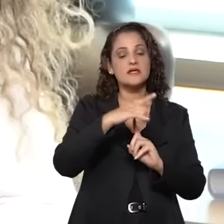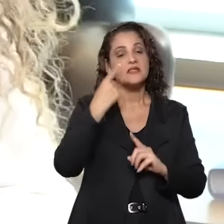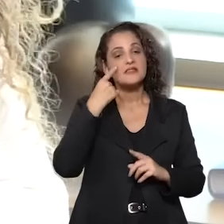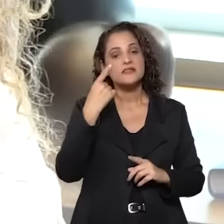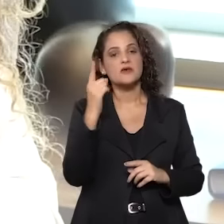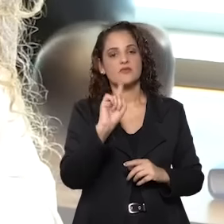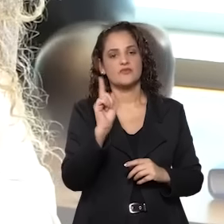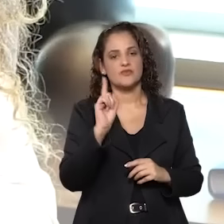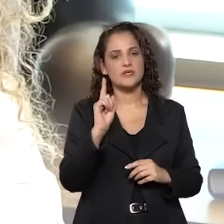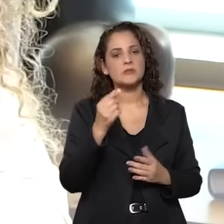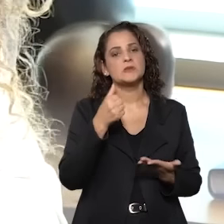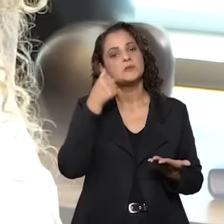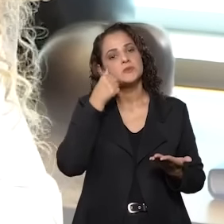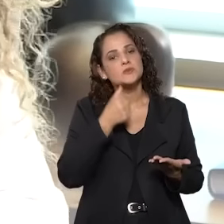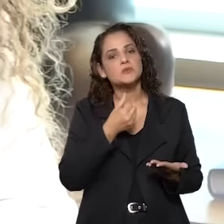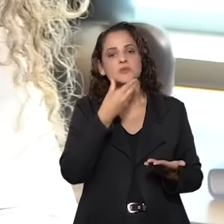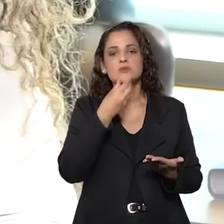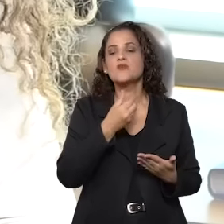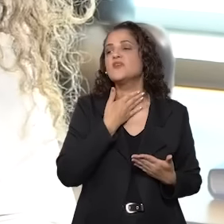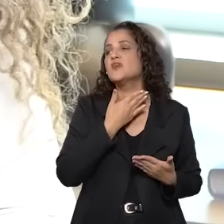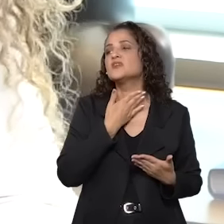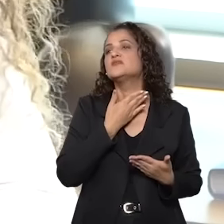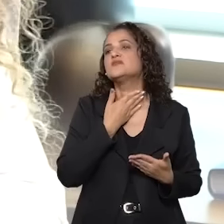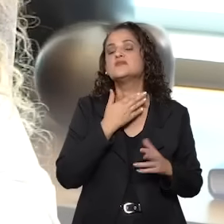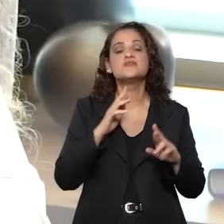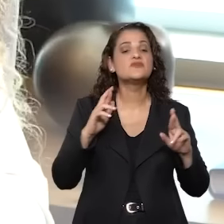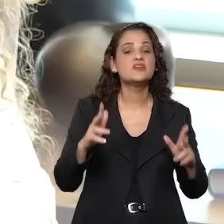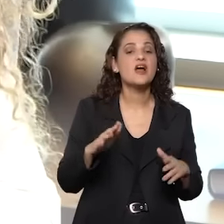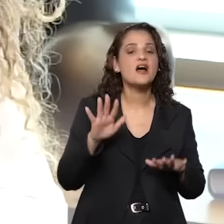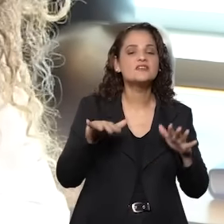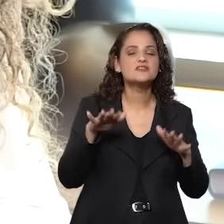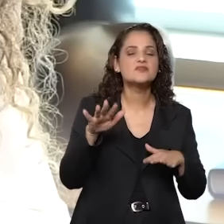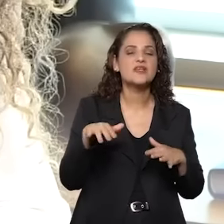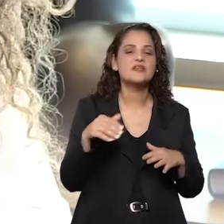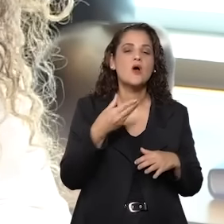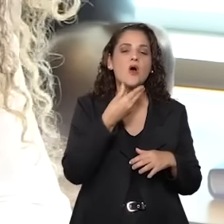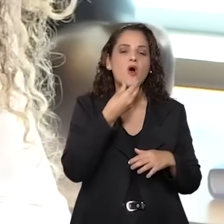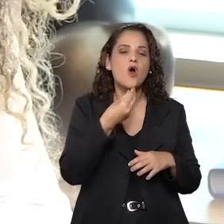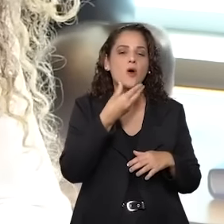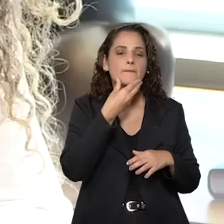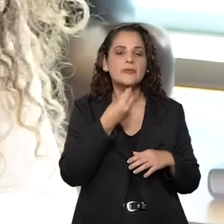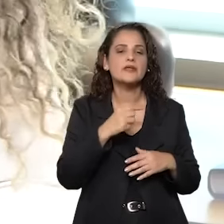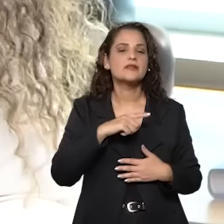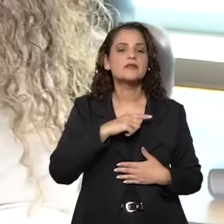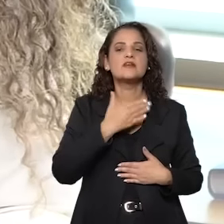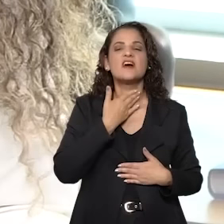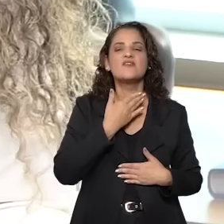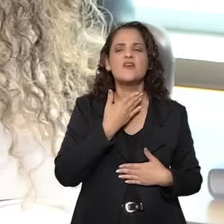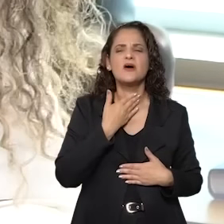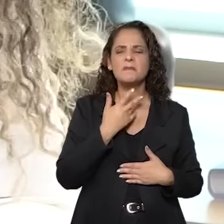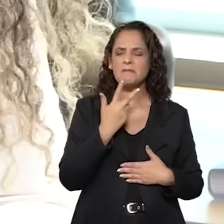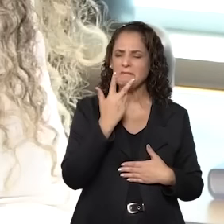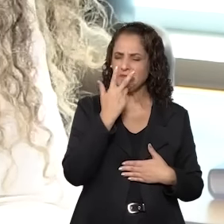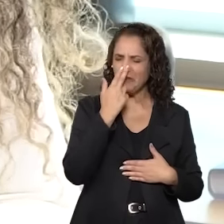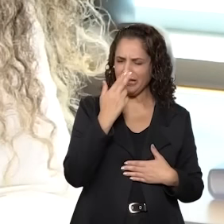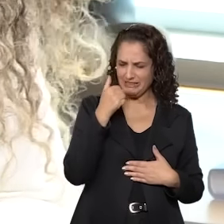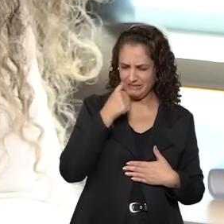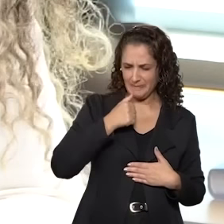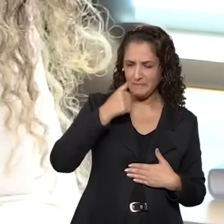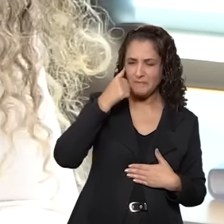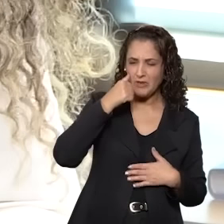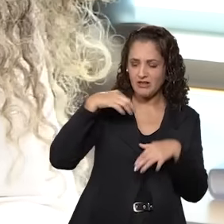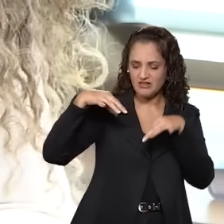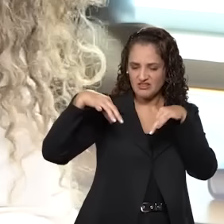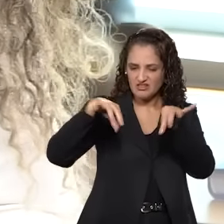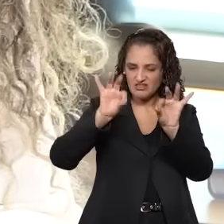fina uma voz mais delicada que muitas vezes as pessoas falam que é a voz afeminada não é afeminada é delicada né que essas pessoas